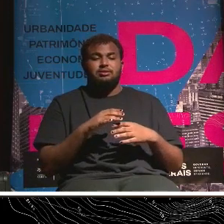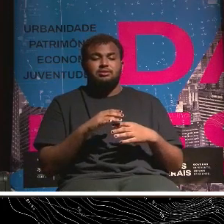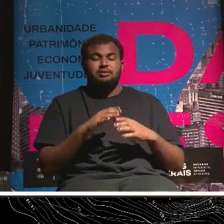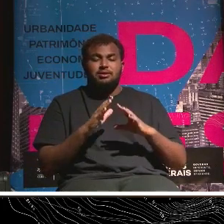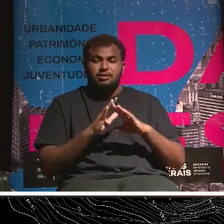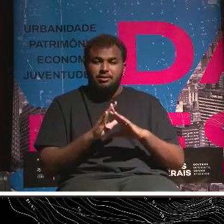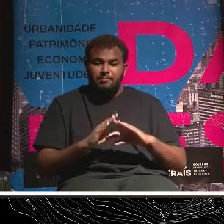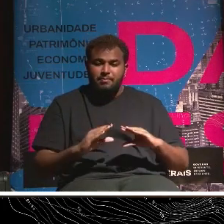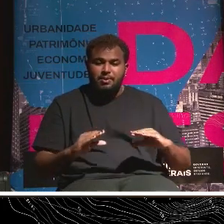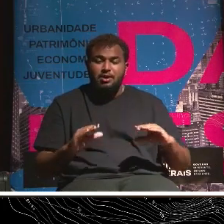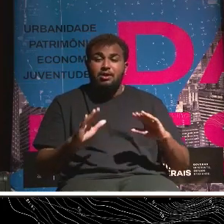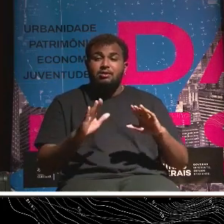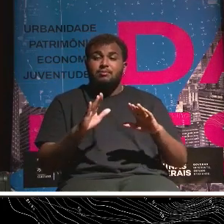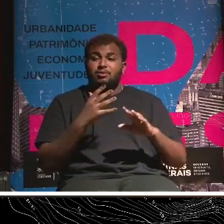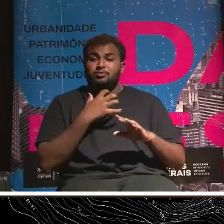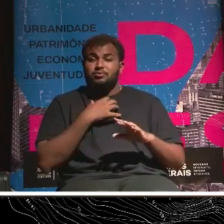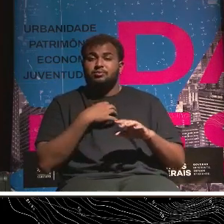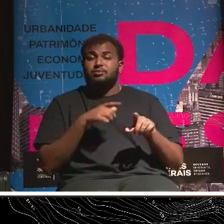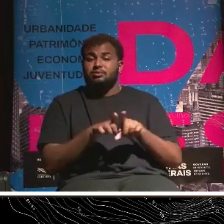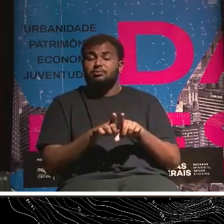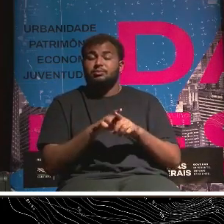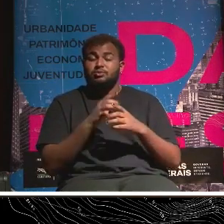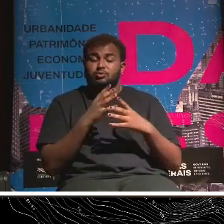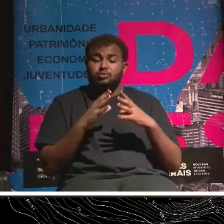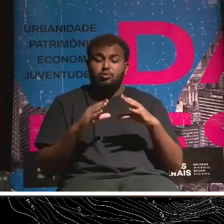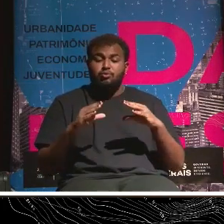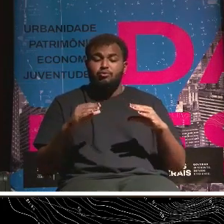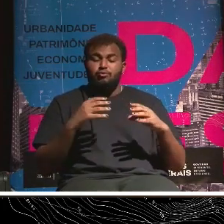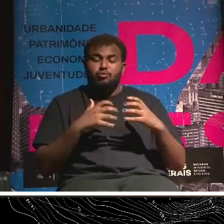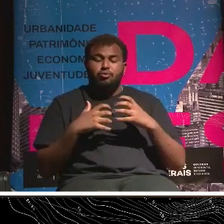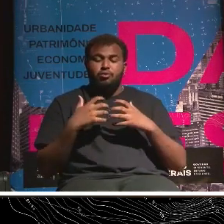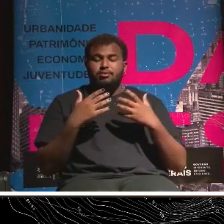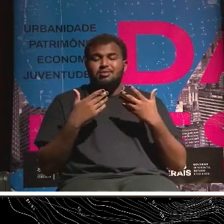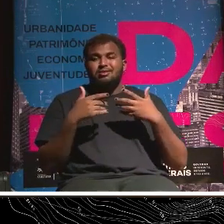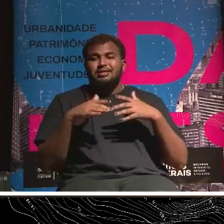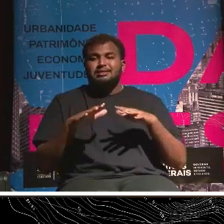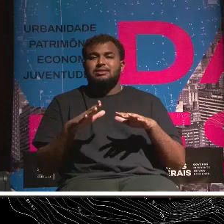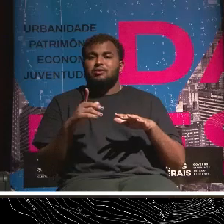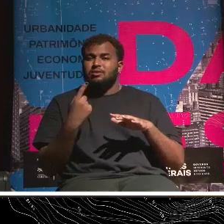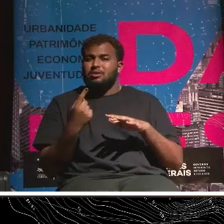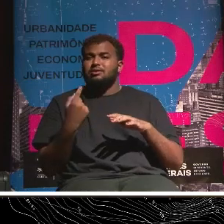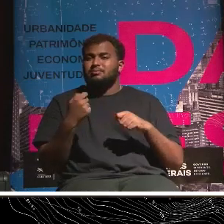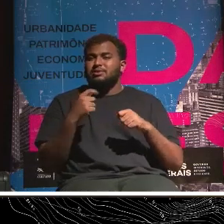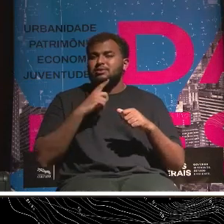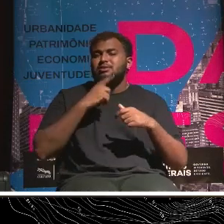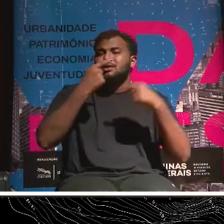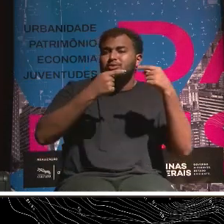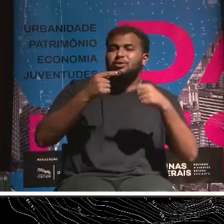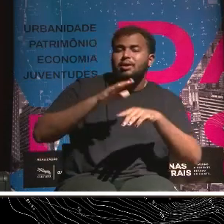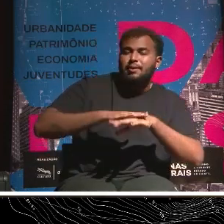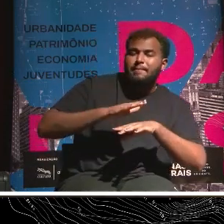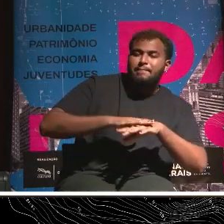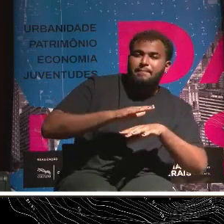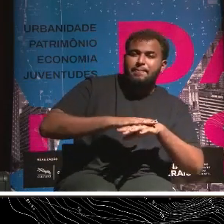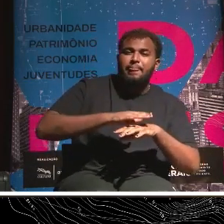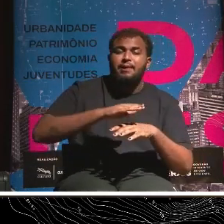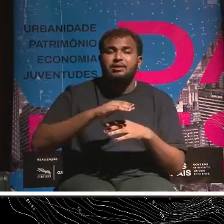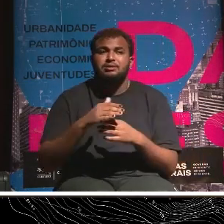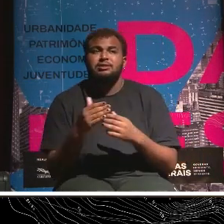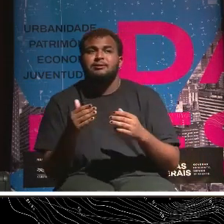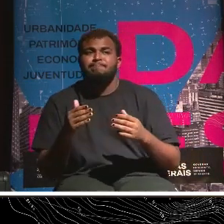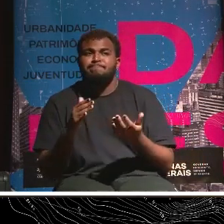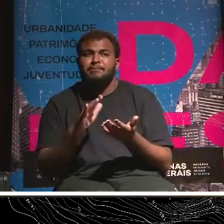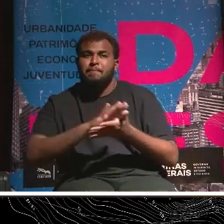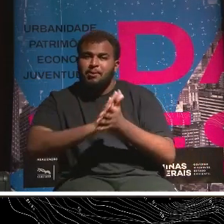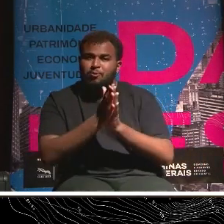sempre de uma maneira desconfortável. E aí a gente precisa discutir mais a questão da aporofobia. A